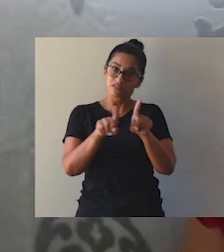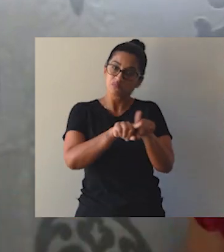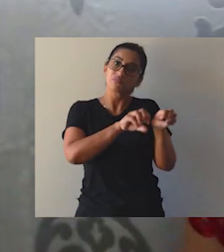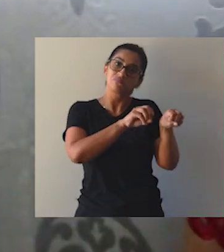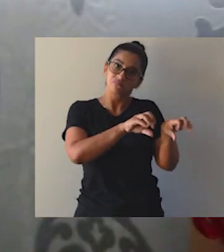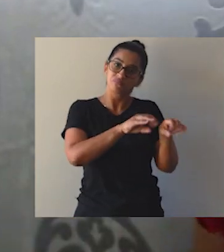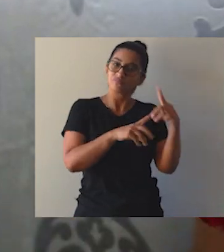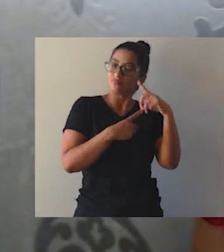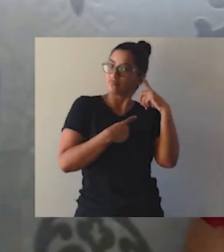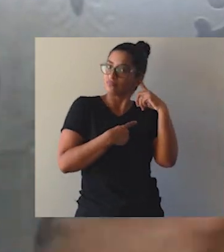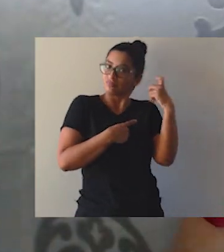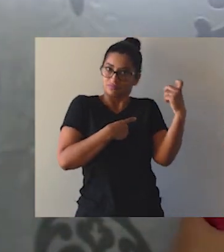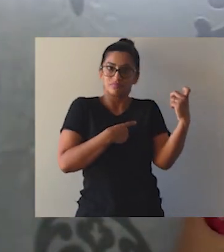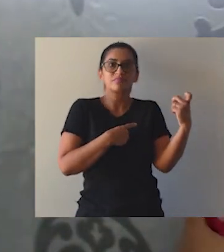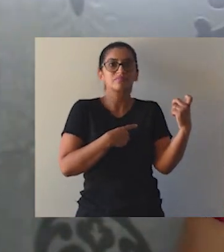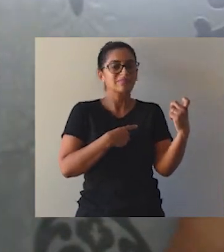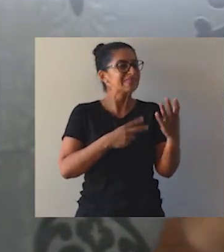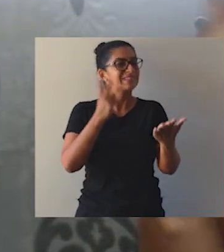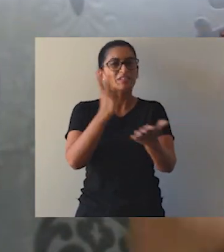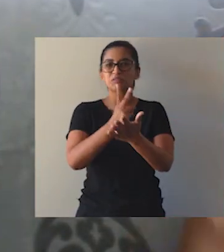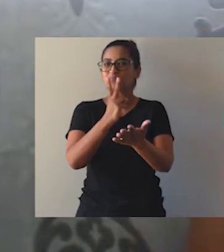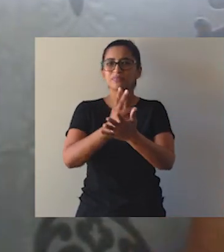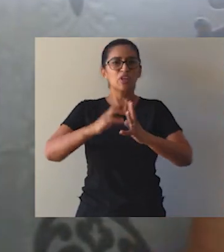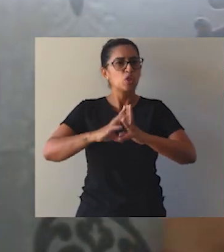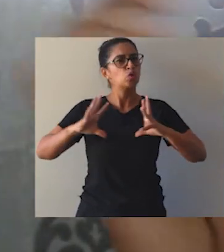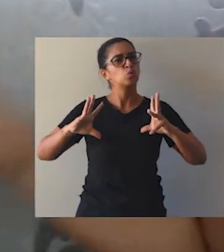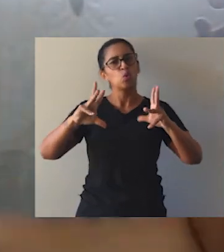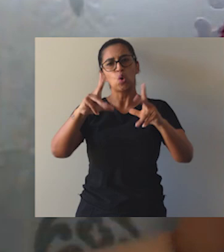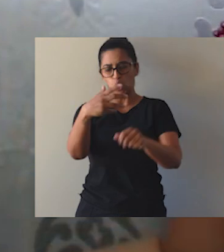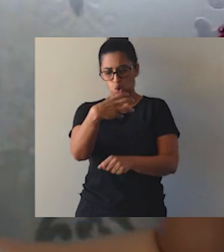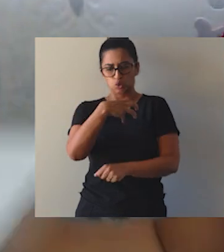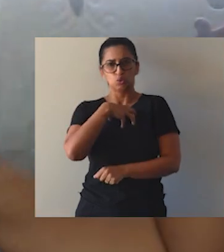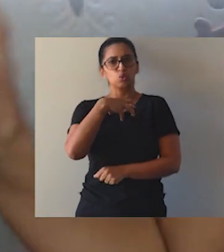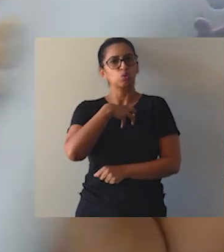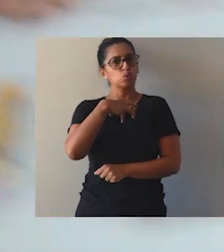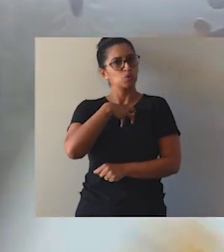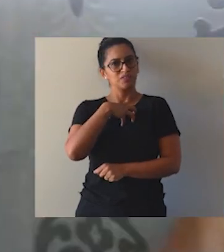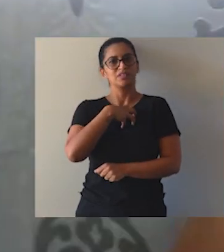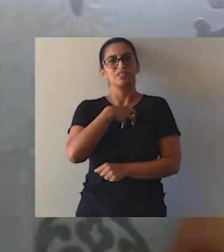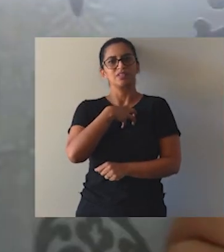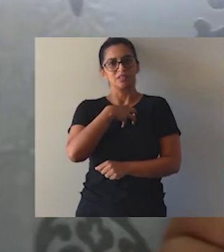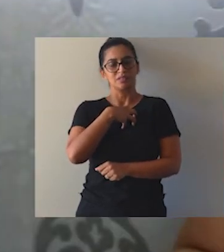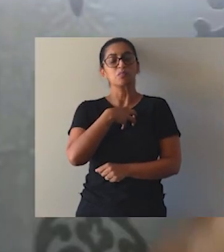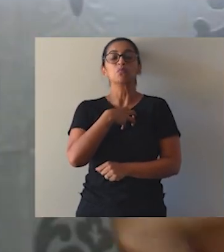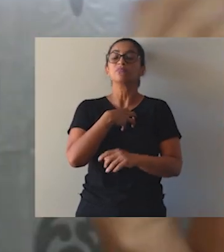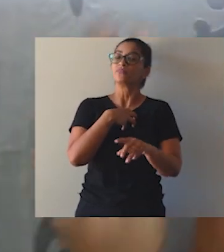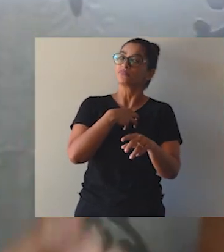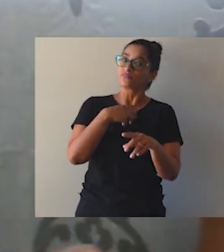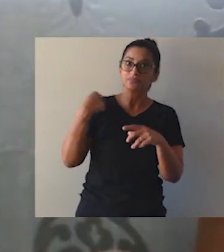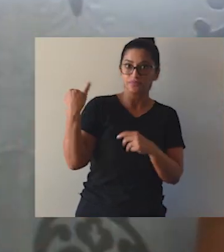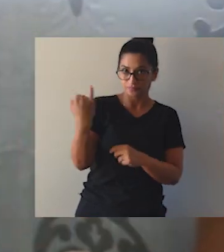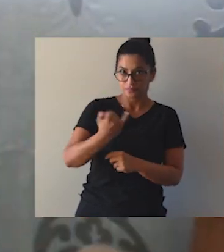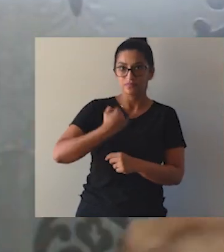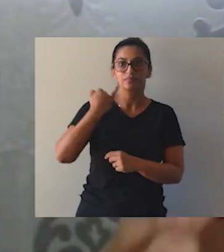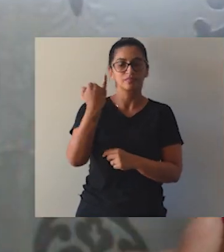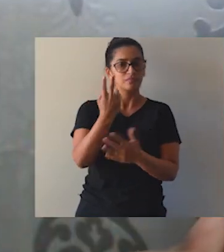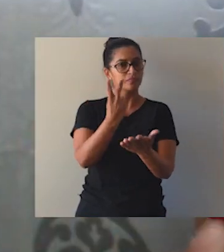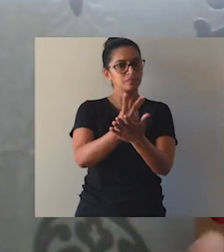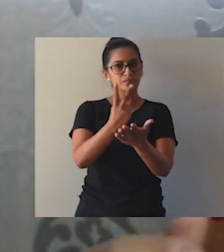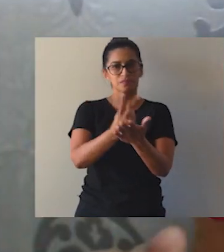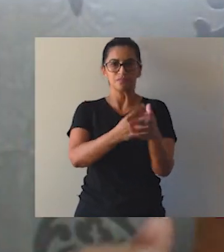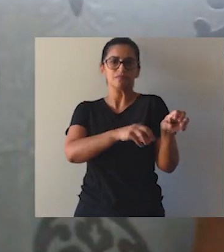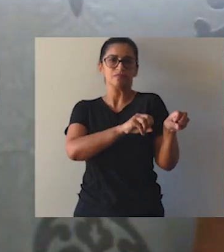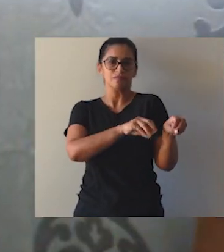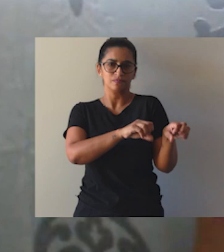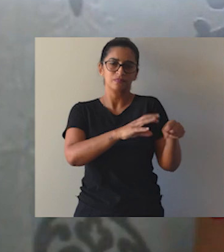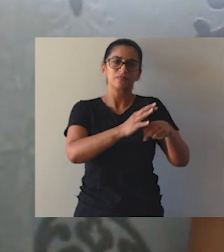parte sensorial. Então, o que é importante? A gente sempre trabalhar com a parte sensorial, tá? Primeiro, a gente vai trabalhar essa parte